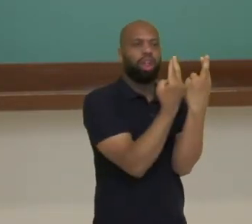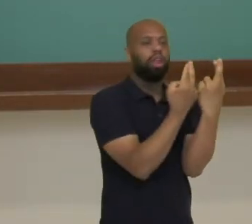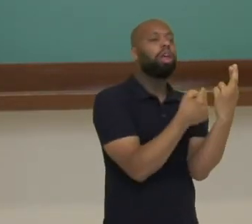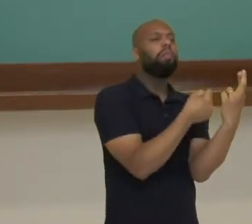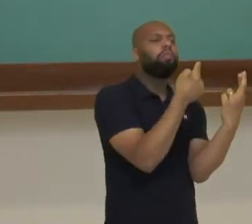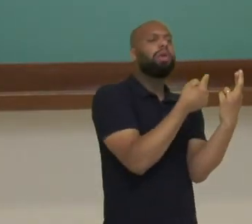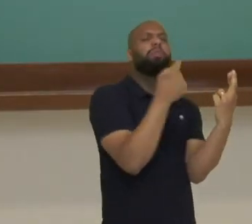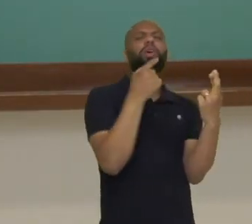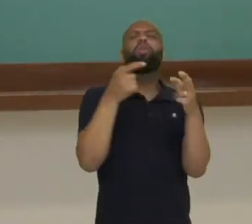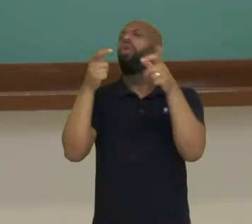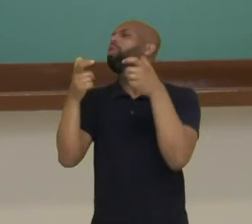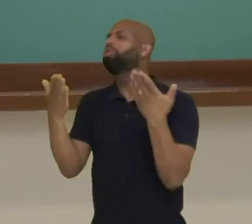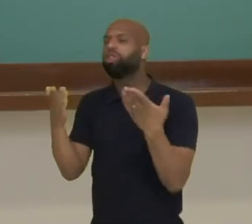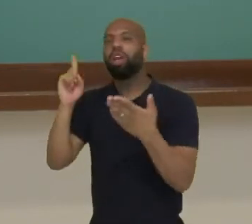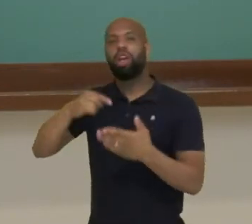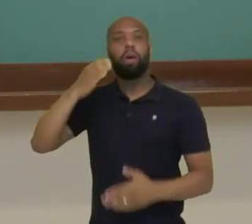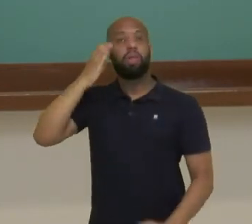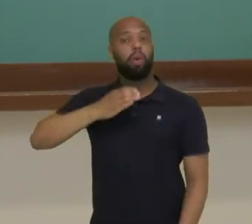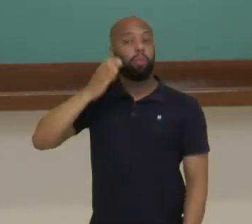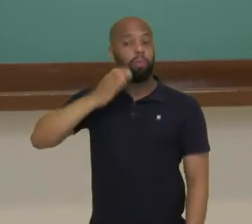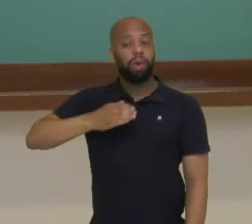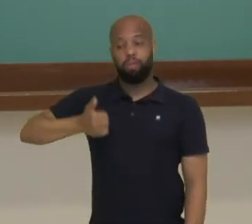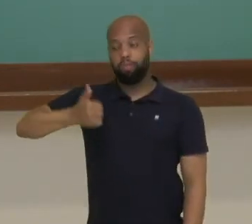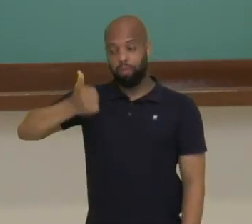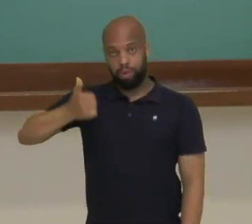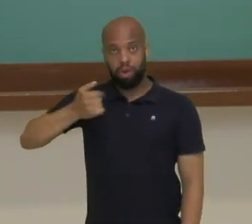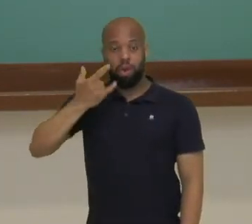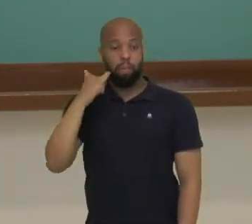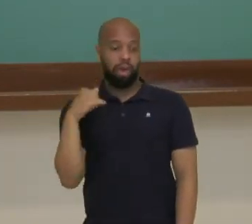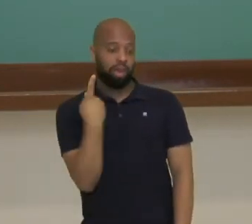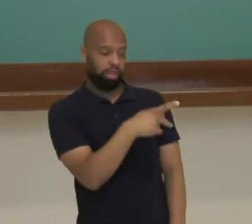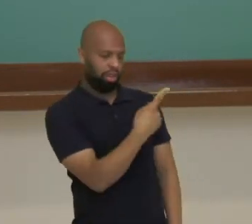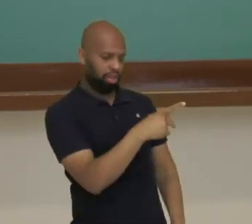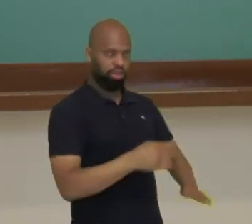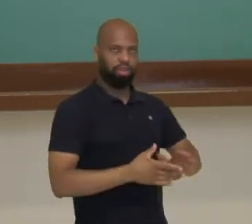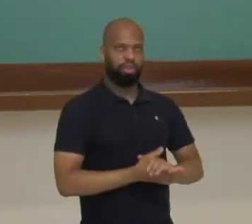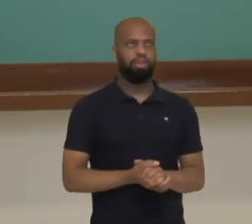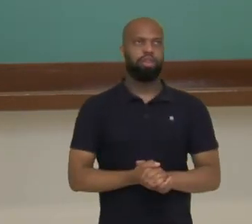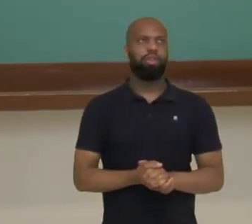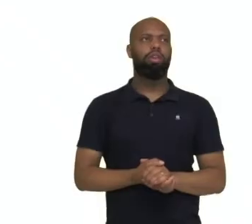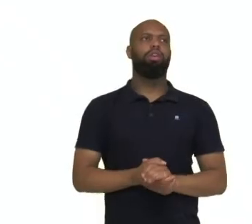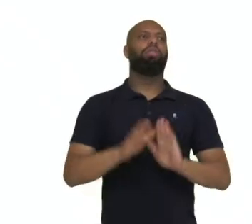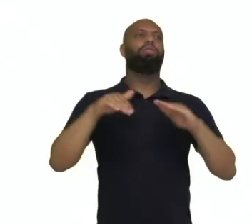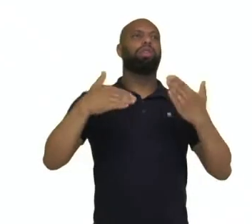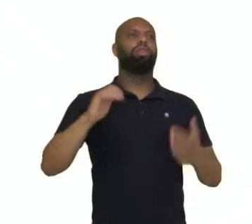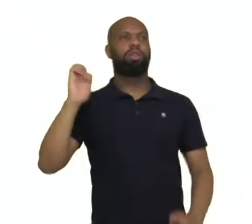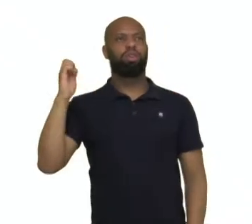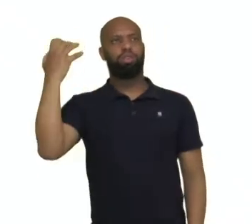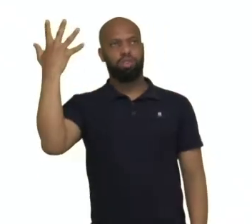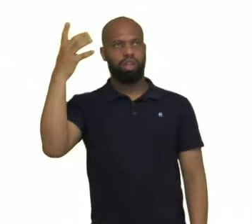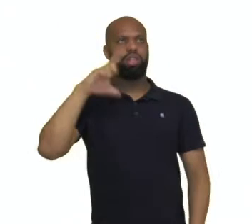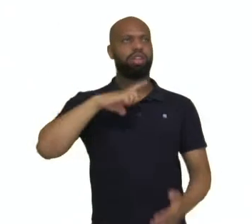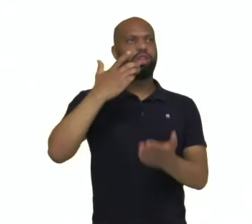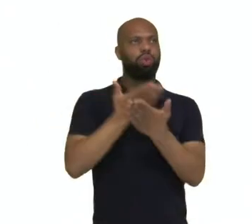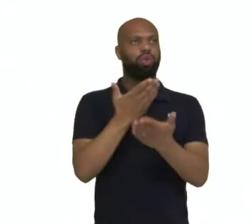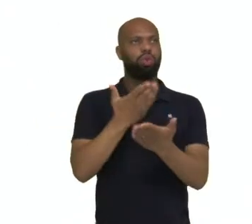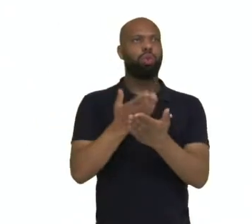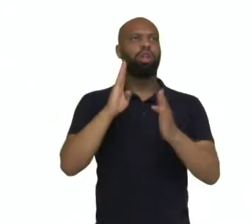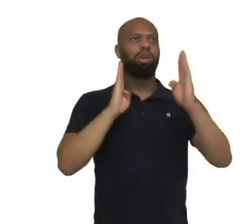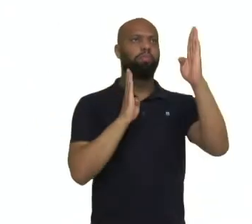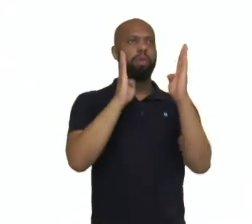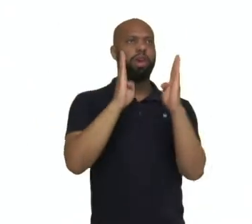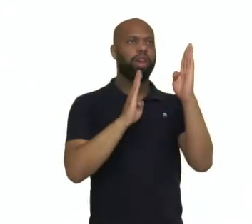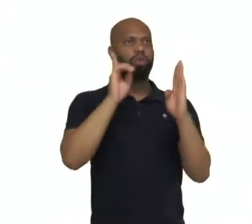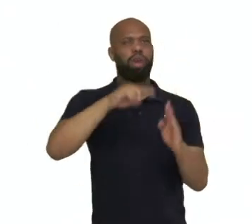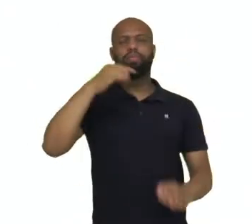O primeiro reinado foi o do Dom Pedro I, do seu pai. Olha só. Então, o estudo desse período ele vai ser